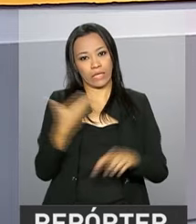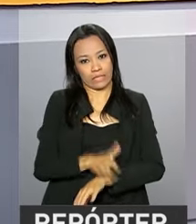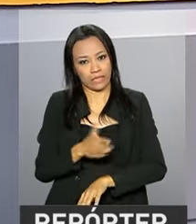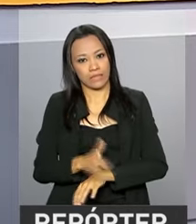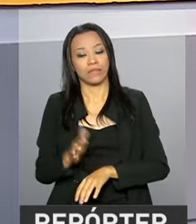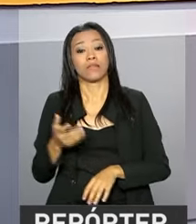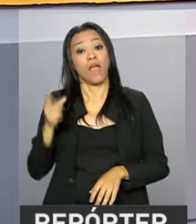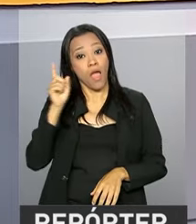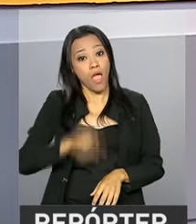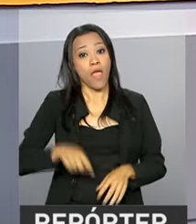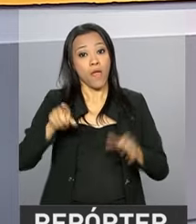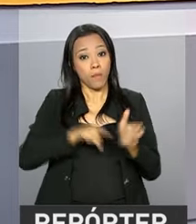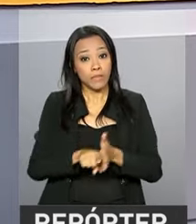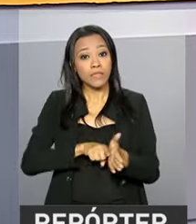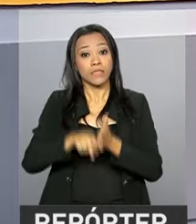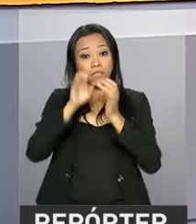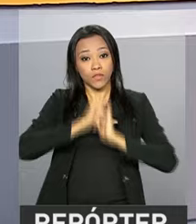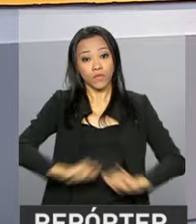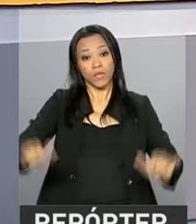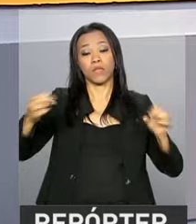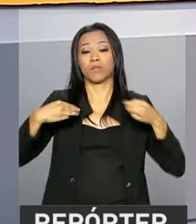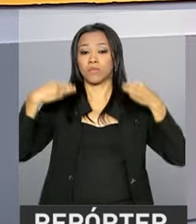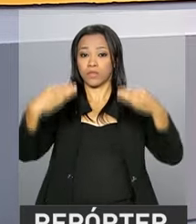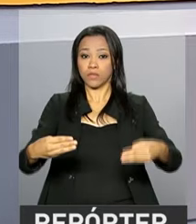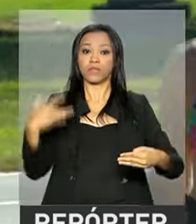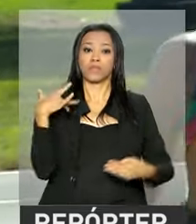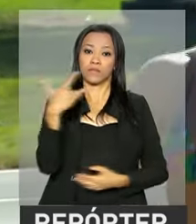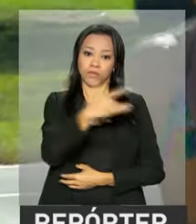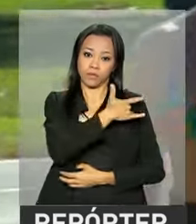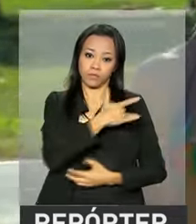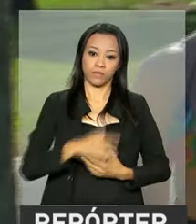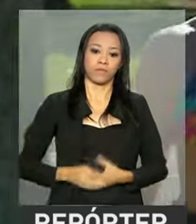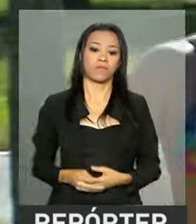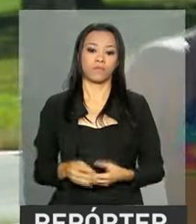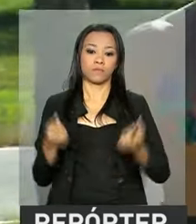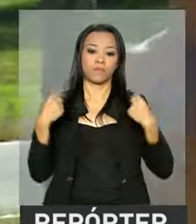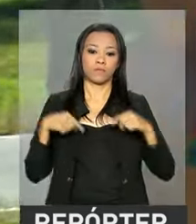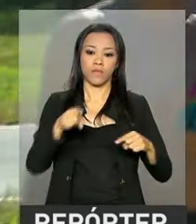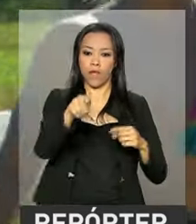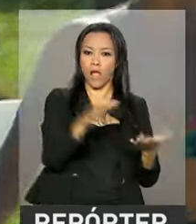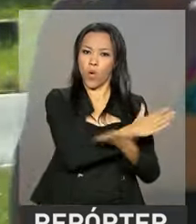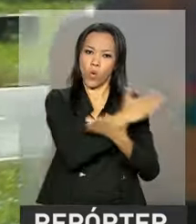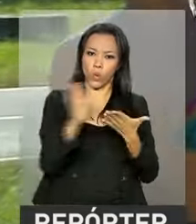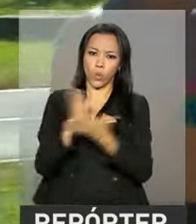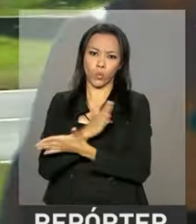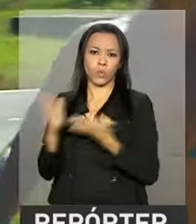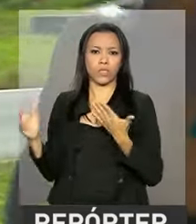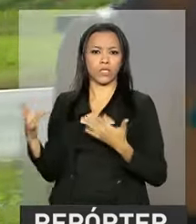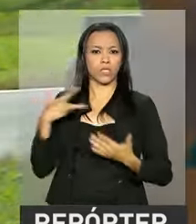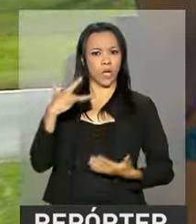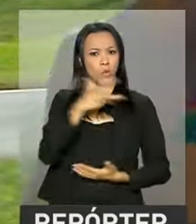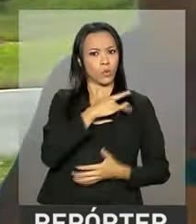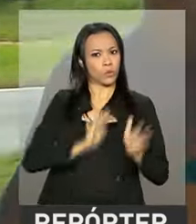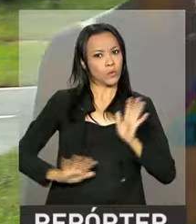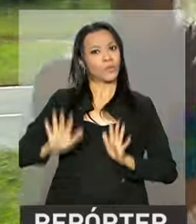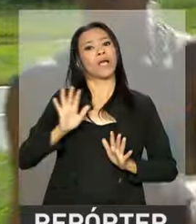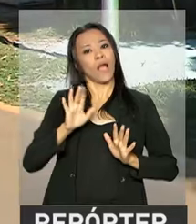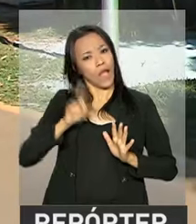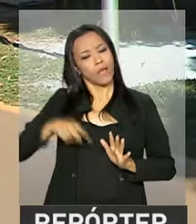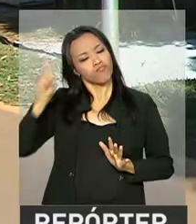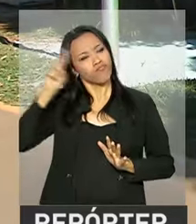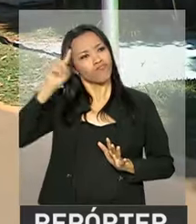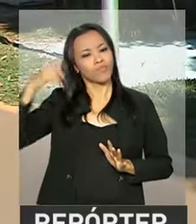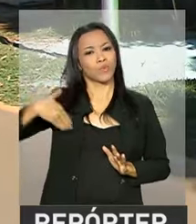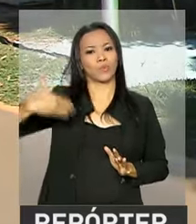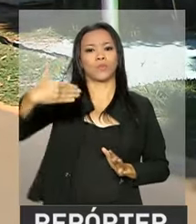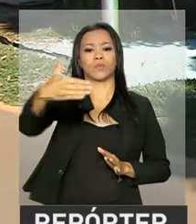uma pesquisa divulgada pelo Ministério da Saúde. Para alguns, cuidar da saúde já virou rotina. Eu